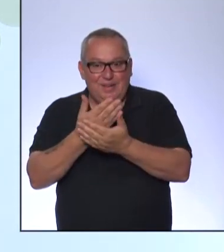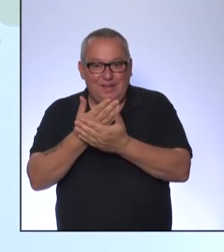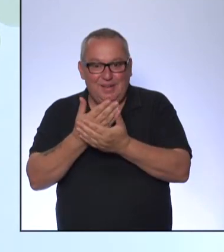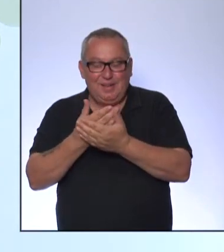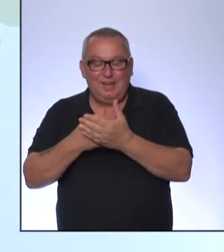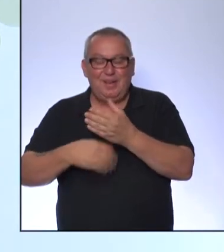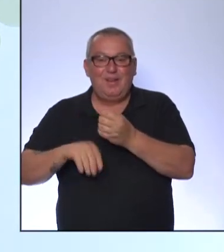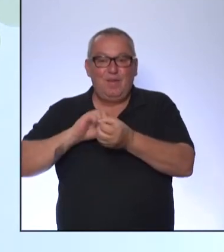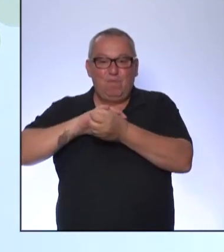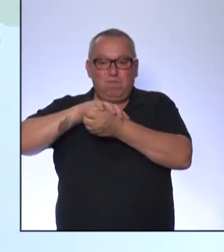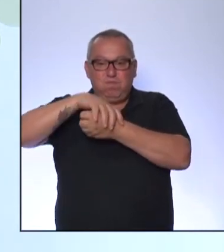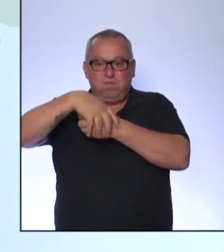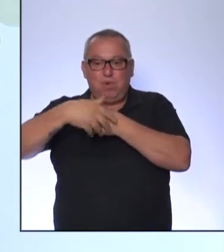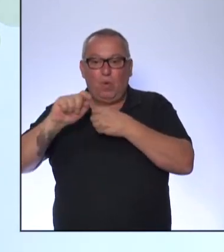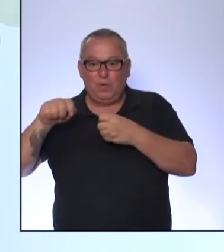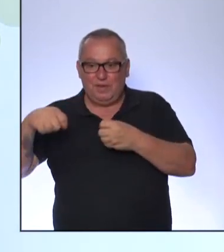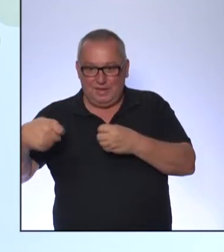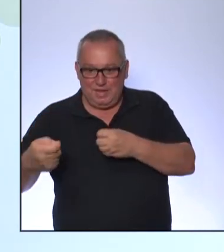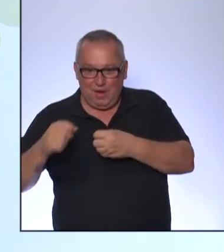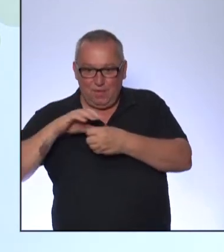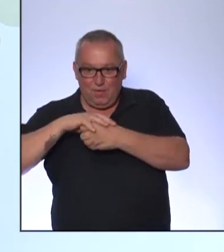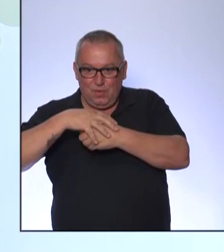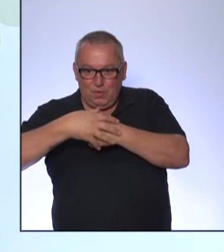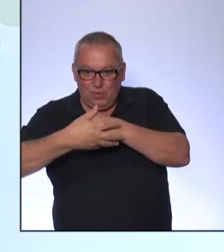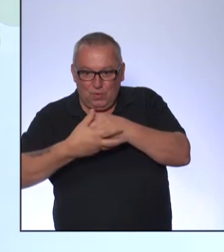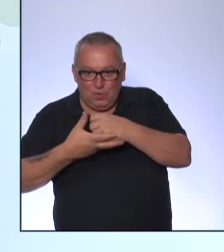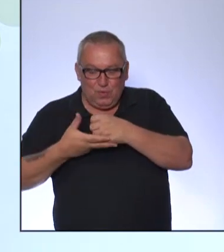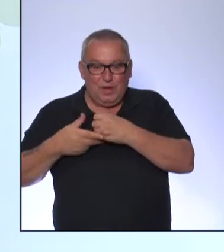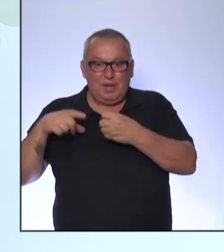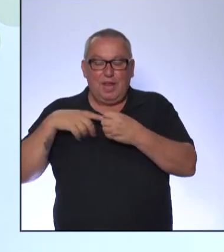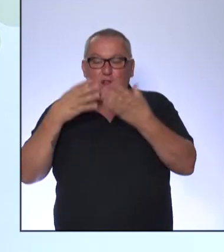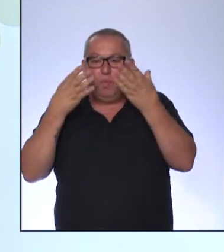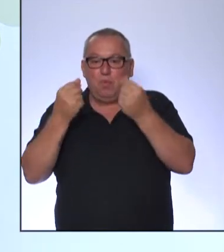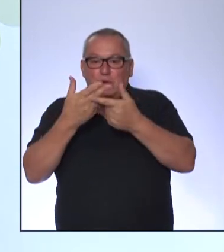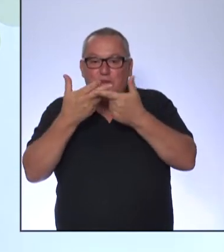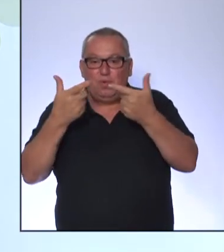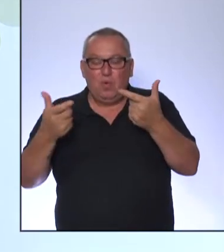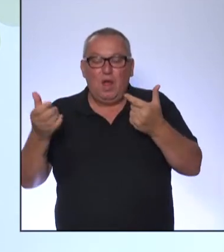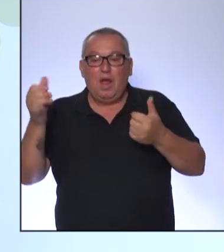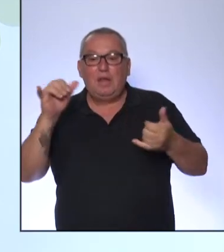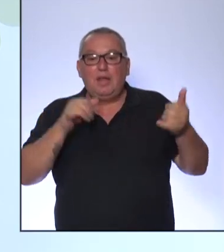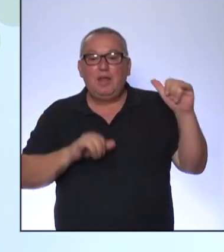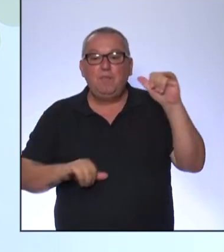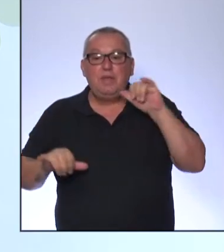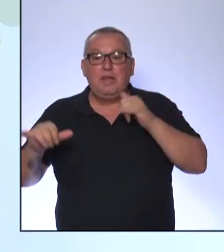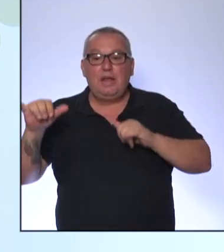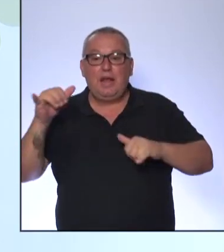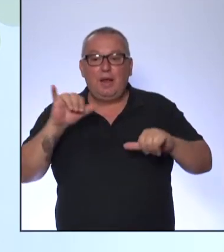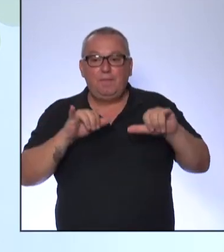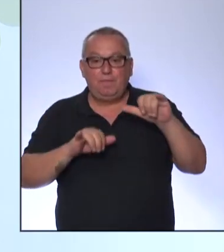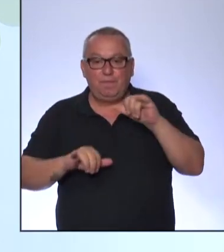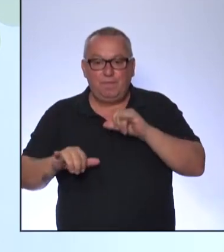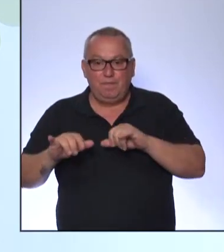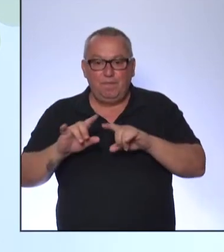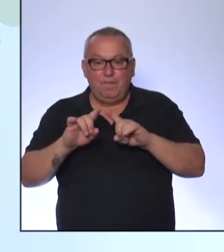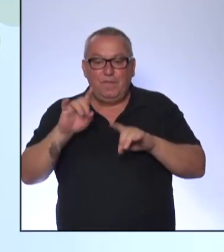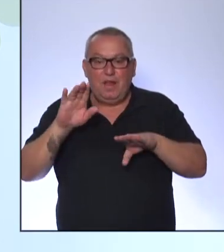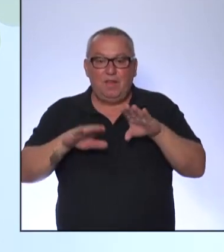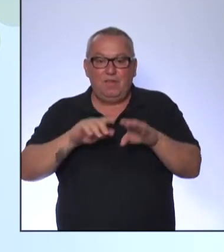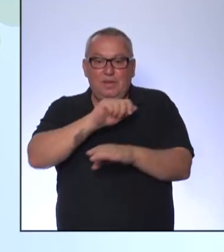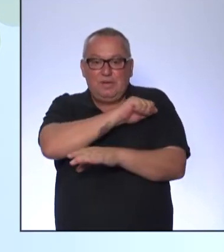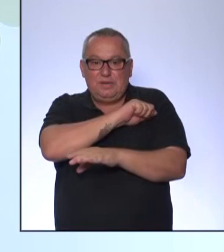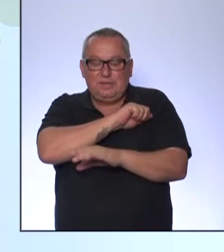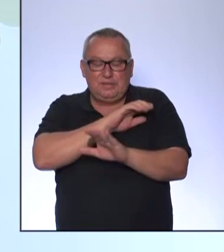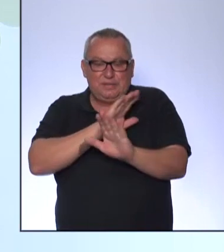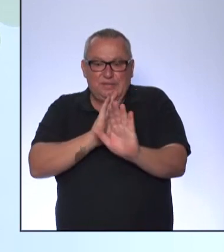plasmática, a gente traz vários conceitos de química, o que é extremamente bom, extremamente importante. Normalmente, o estudante tem uma aversão